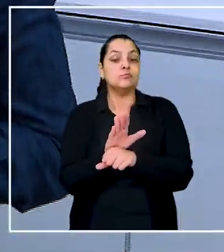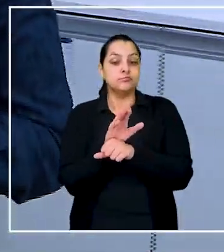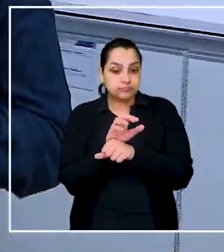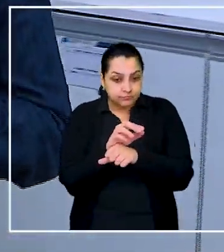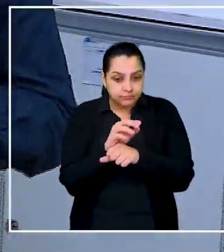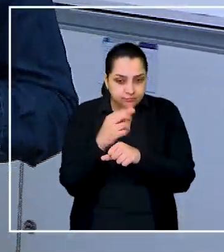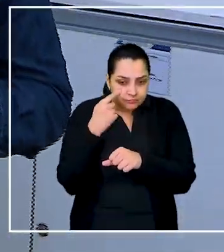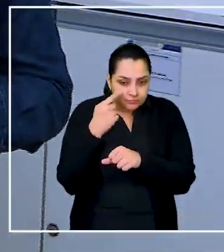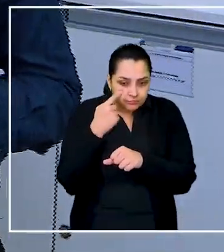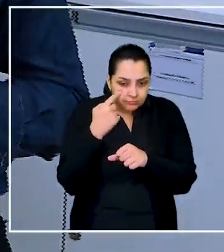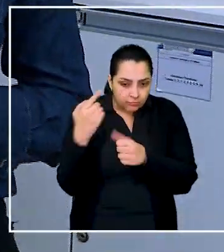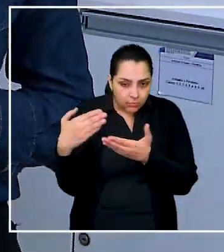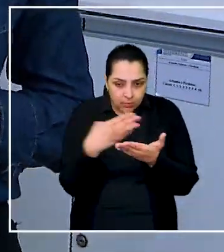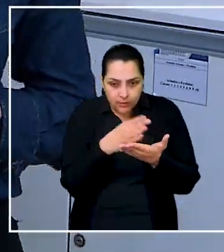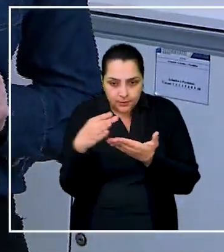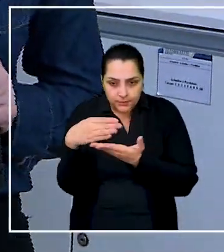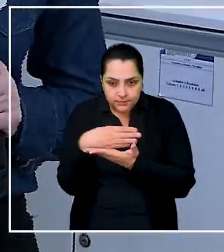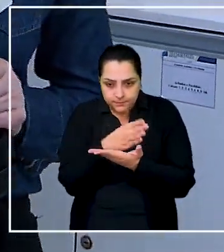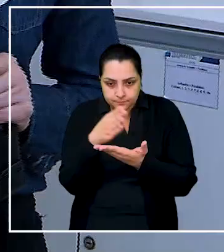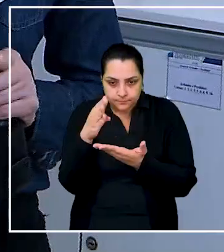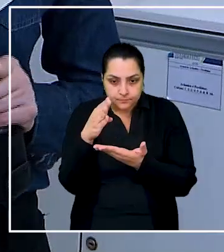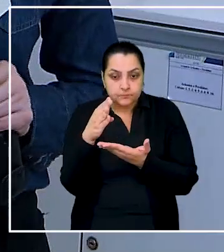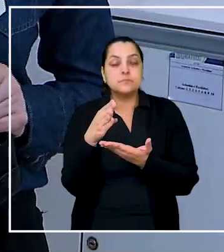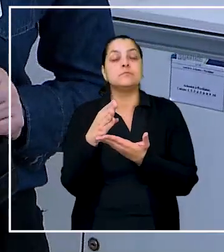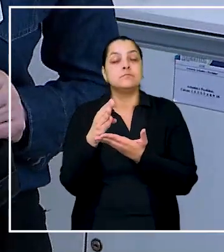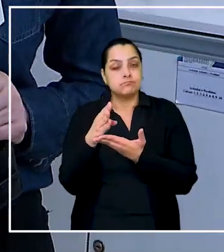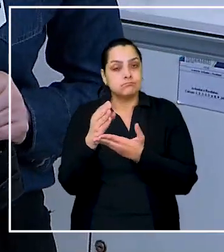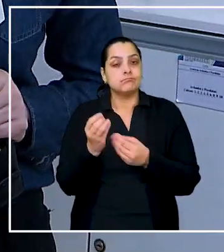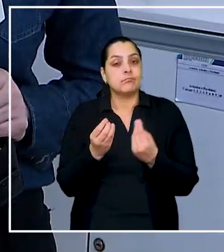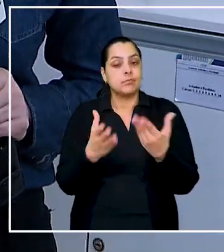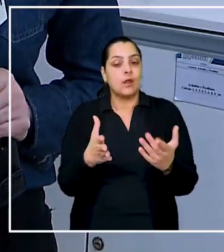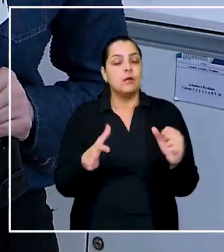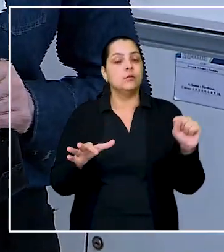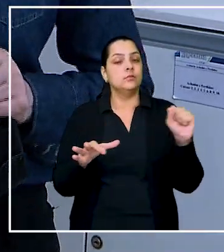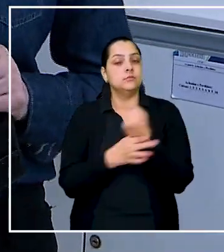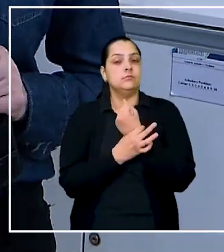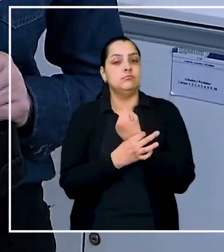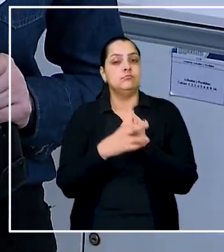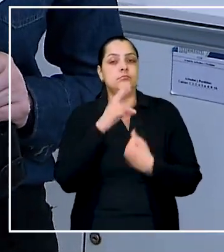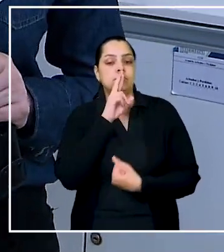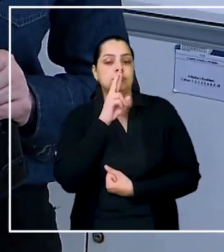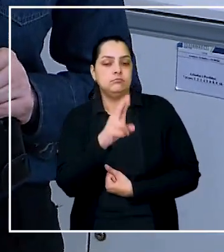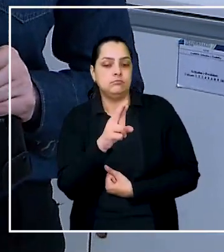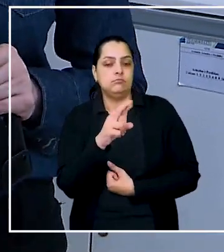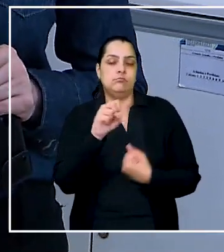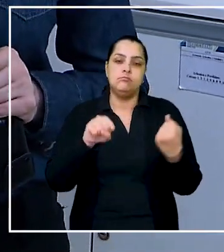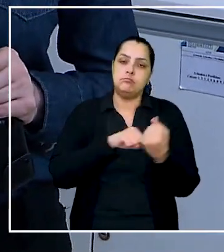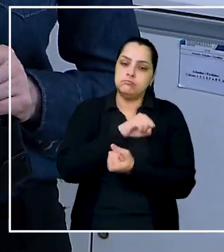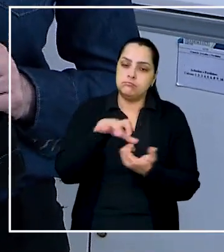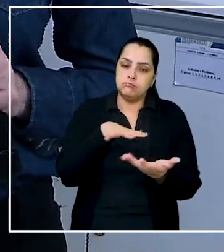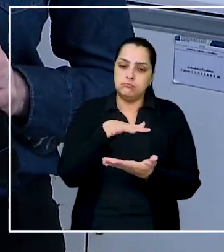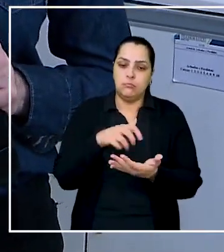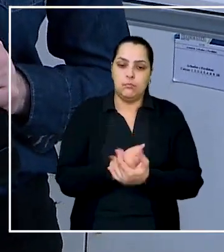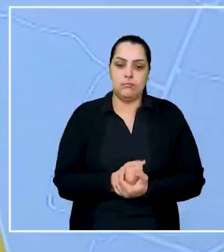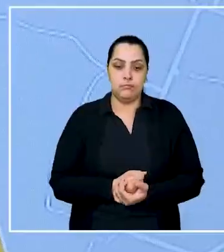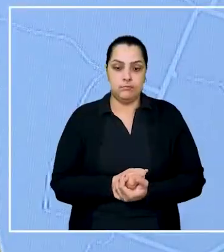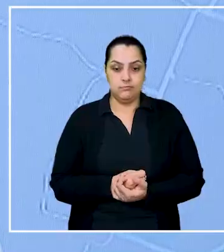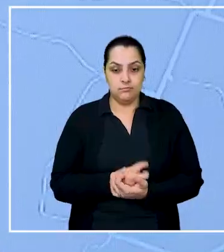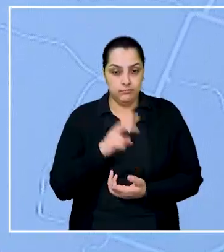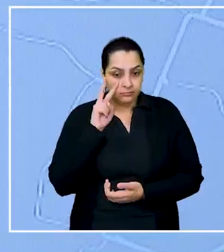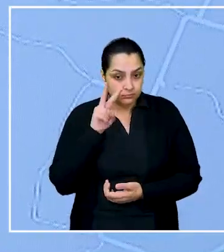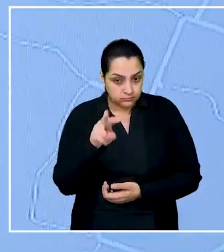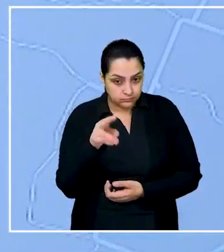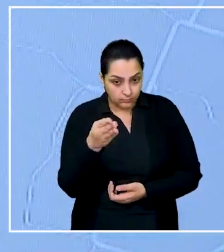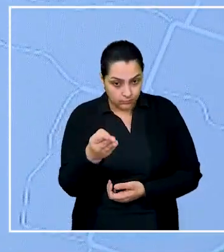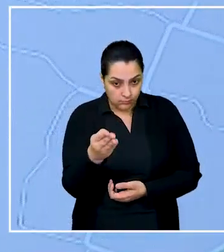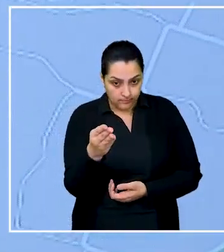empresa a definir as ações para tornar o transporte público mais eficiente e sustentável. Podemos